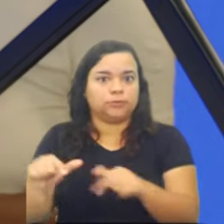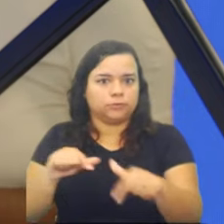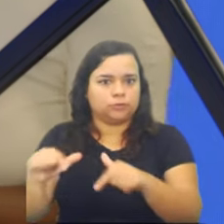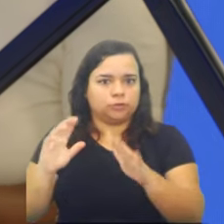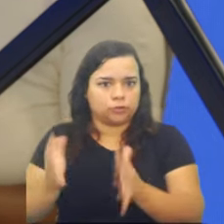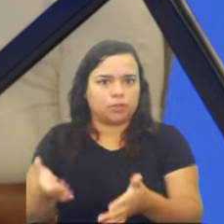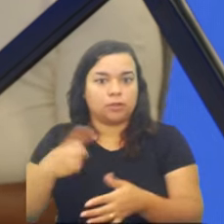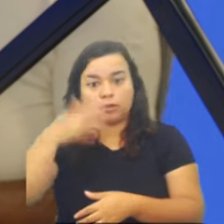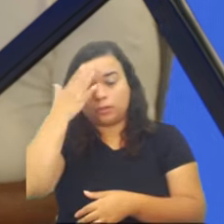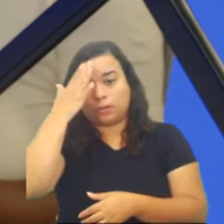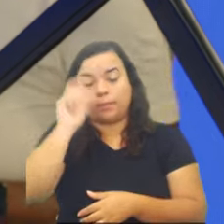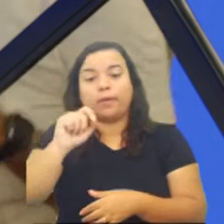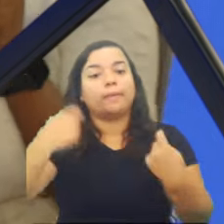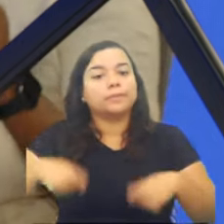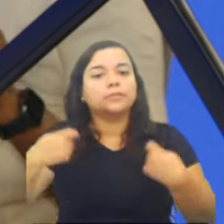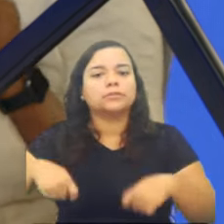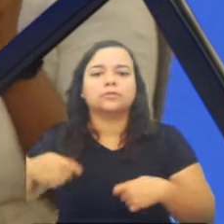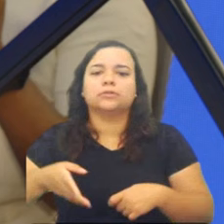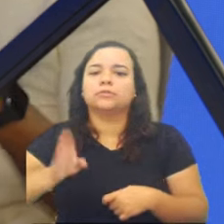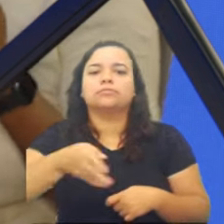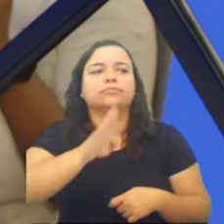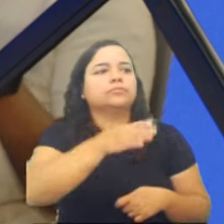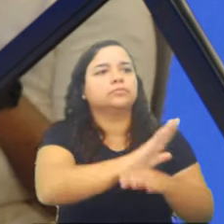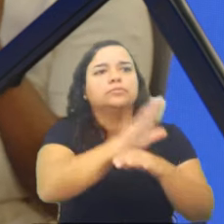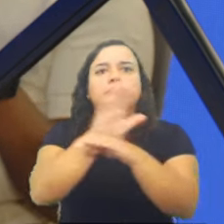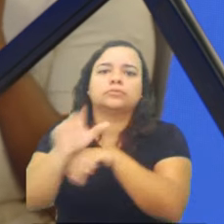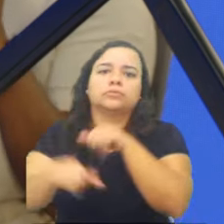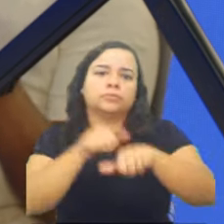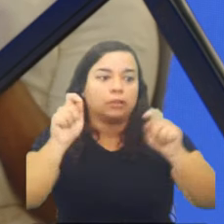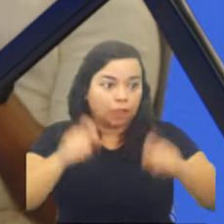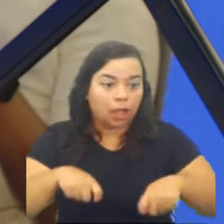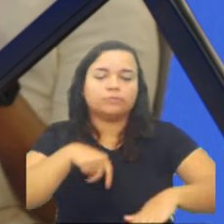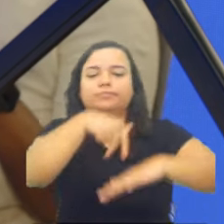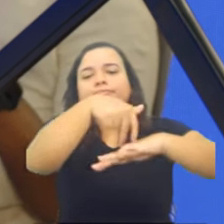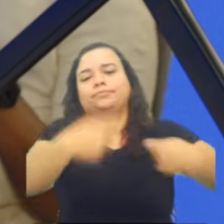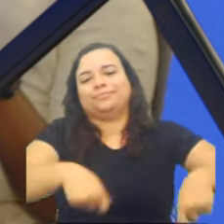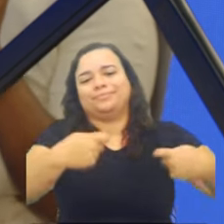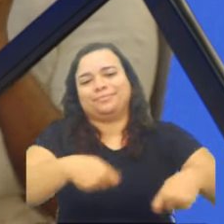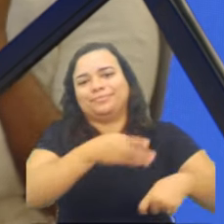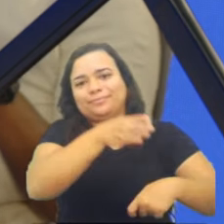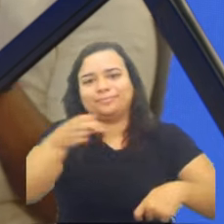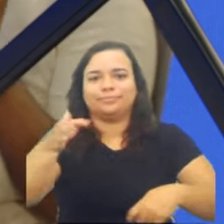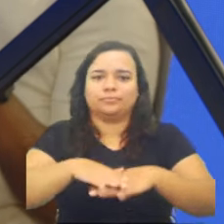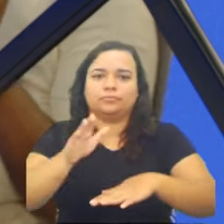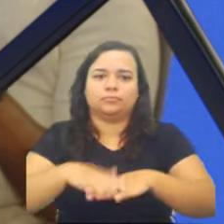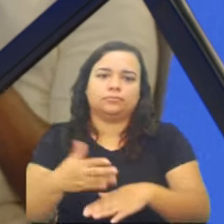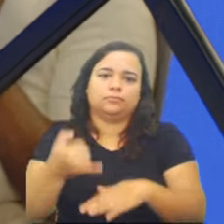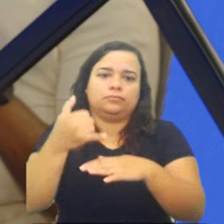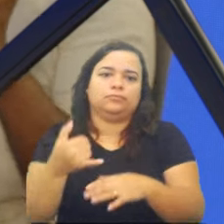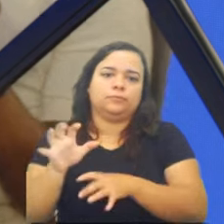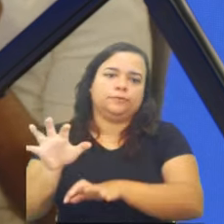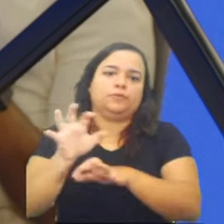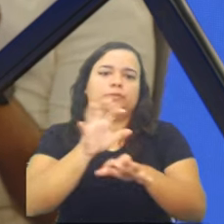público passa da gente entender que a gente precisa estar em lugares onde a gente pode transformar efetivamente você precisa ter o poder